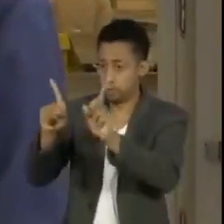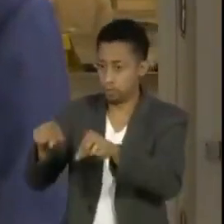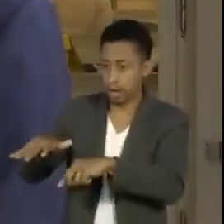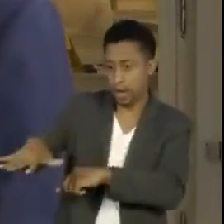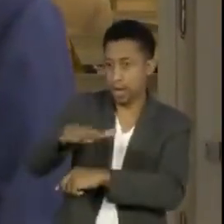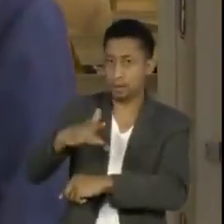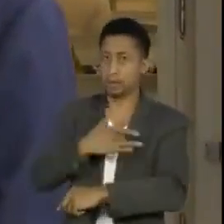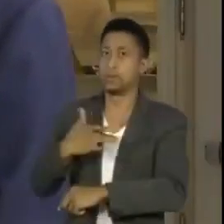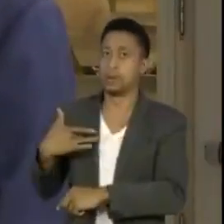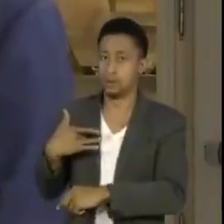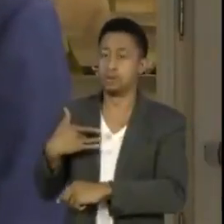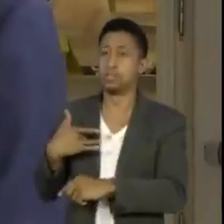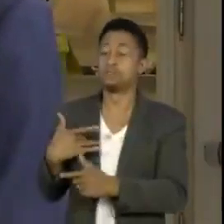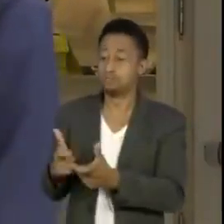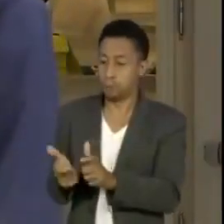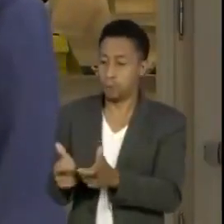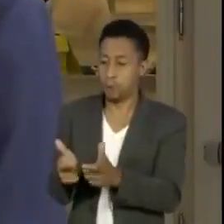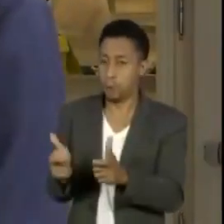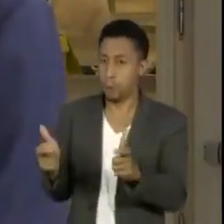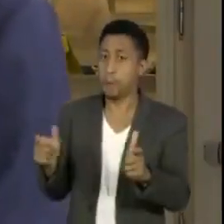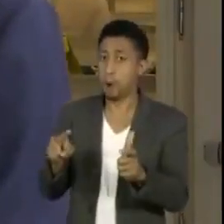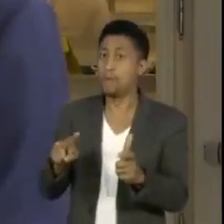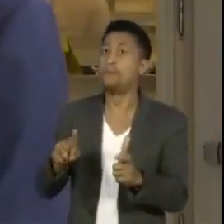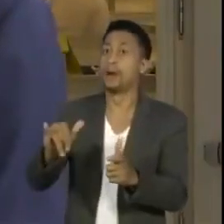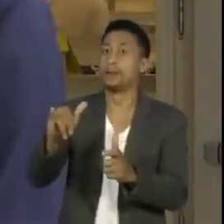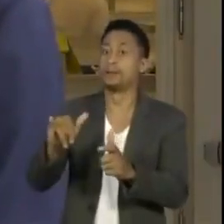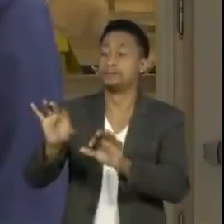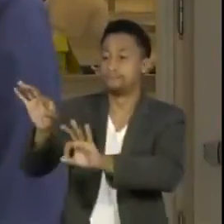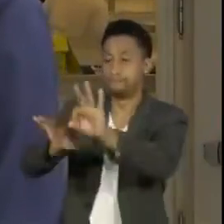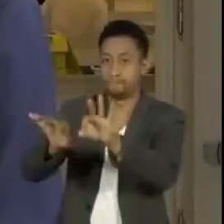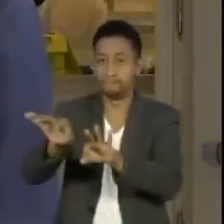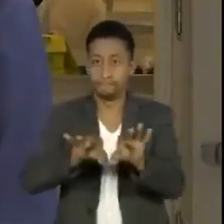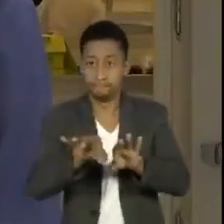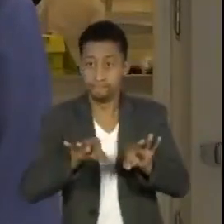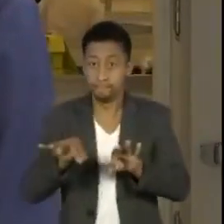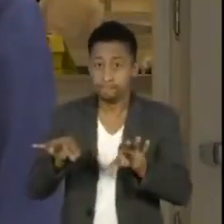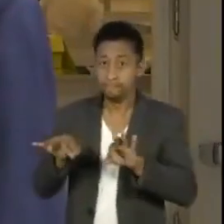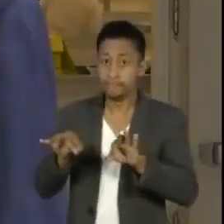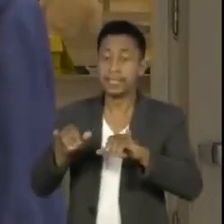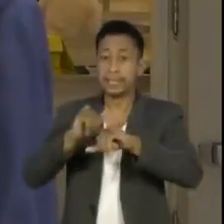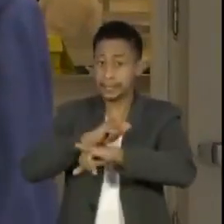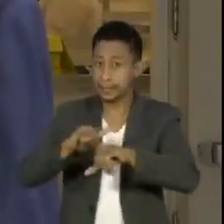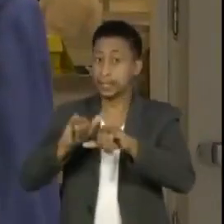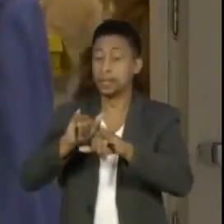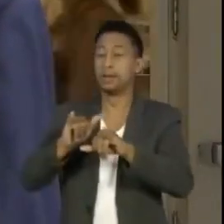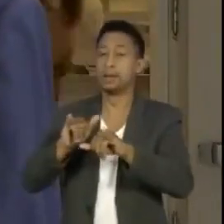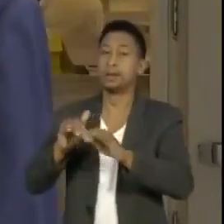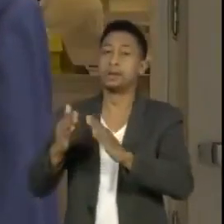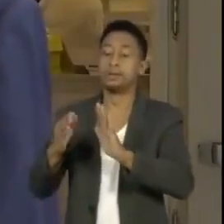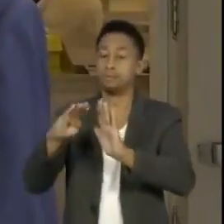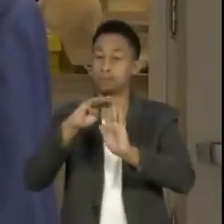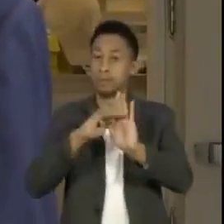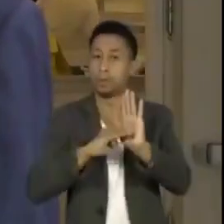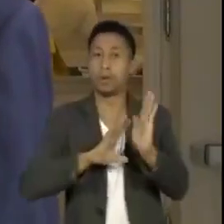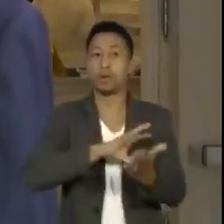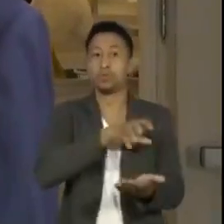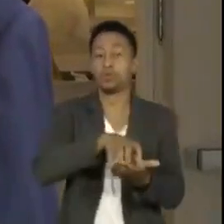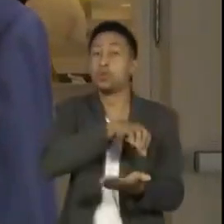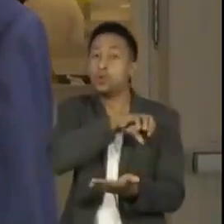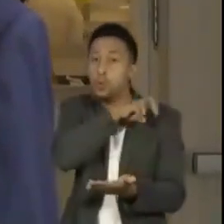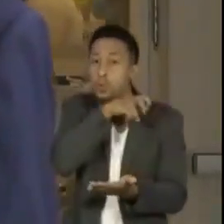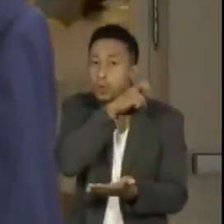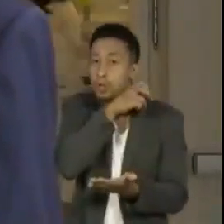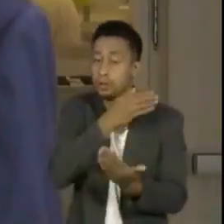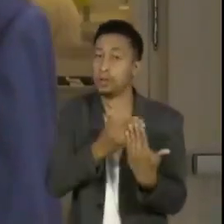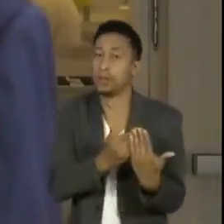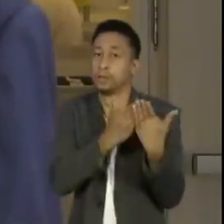esse ritmo ele vai crescer, logicamente, dentro do escalonamento que está sendo enviado pelo Instituto Butantan com as vacinas. Então,